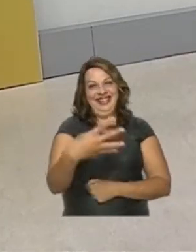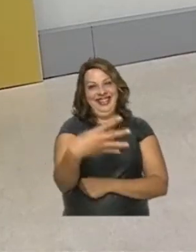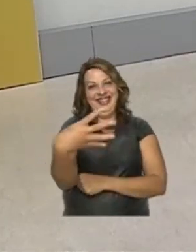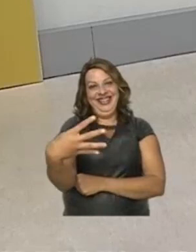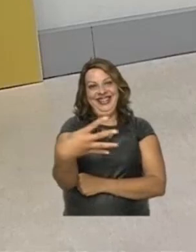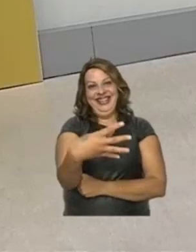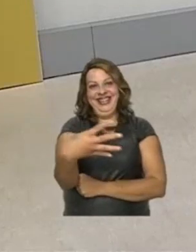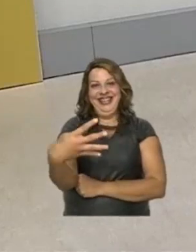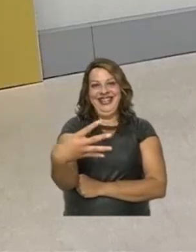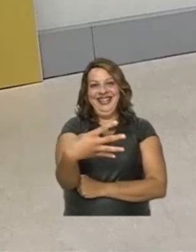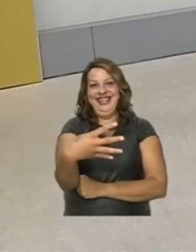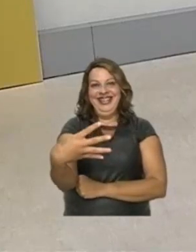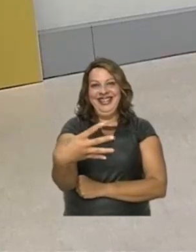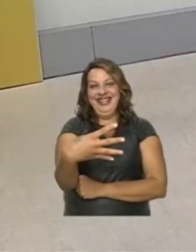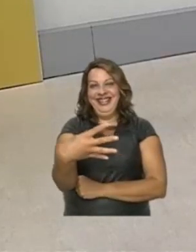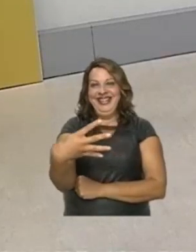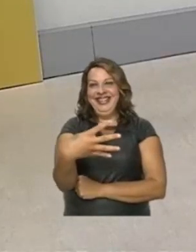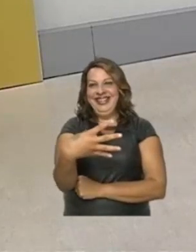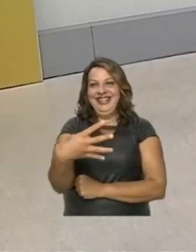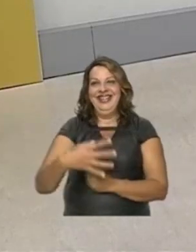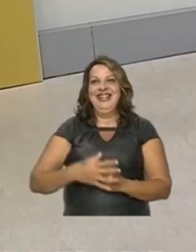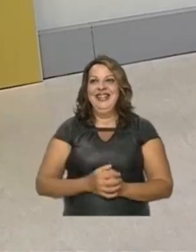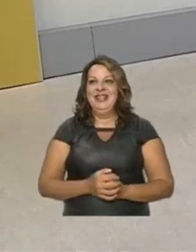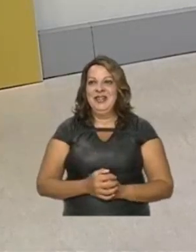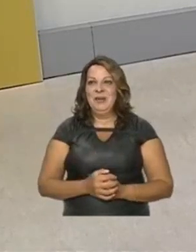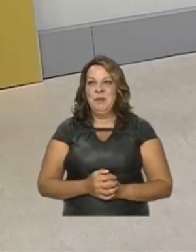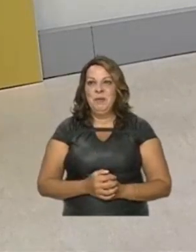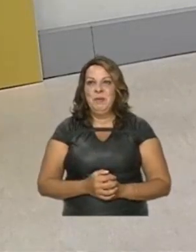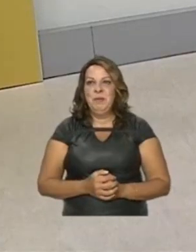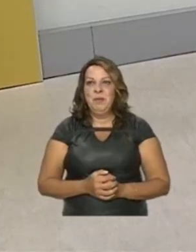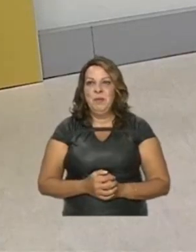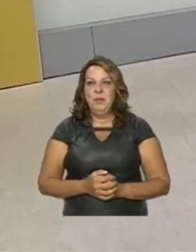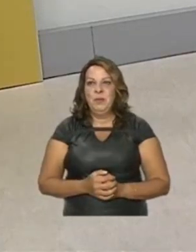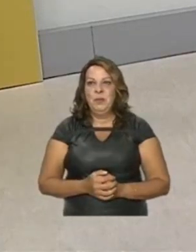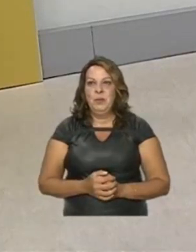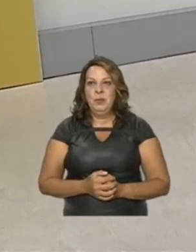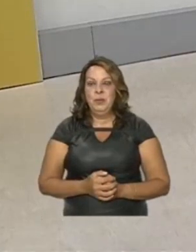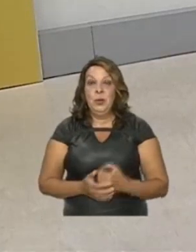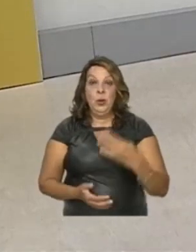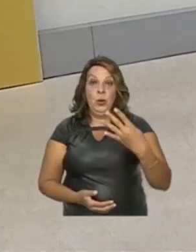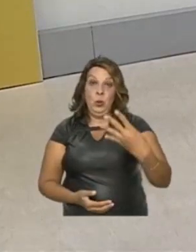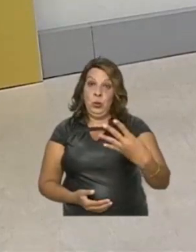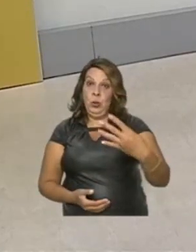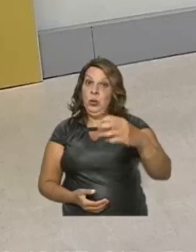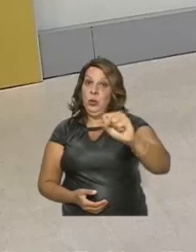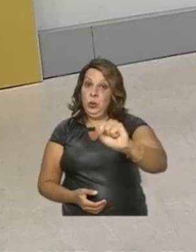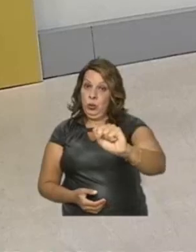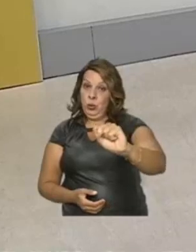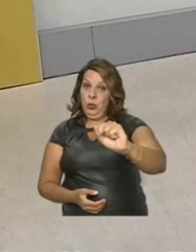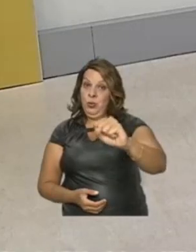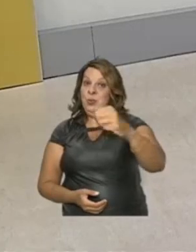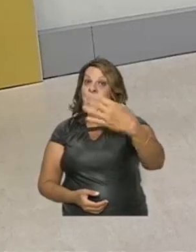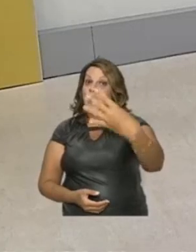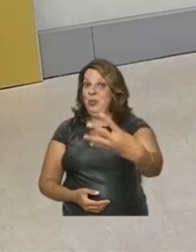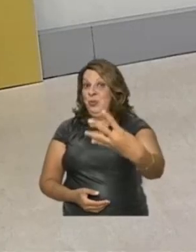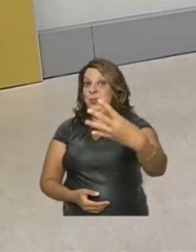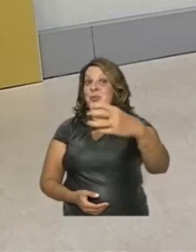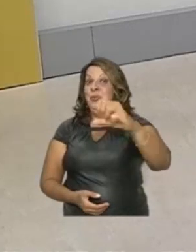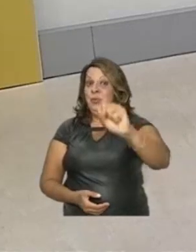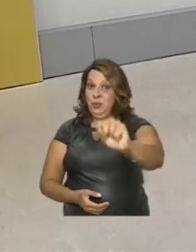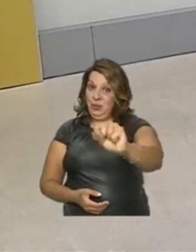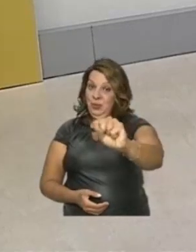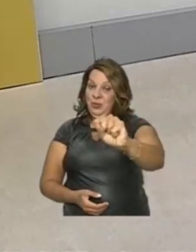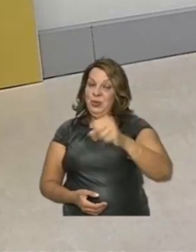44 agora, 44, 44 subiu e saiu, 44 e 48 na